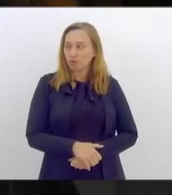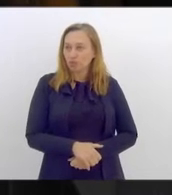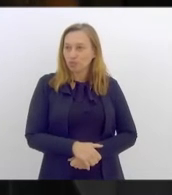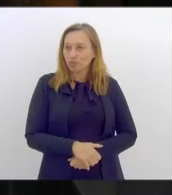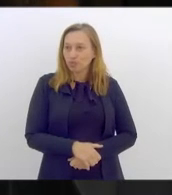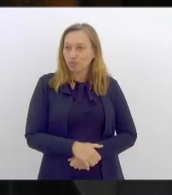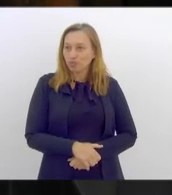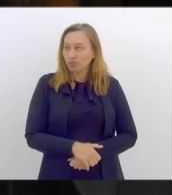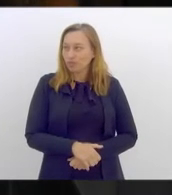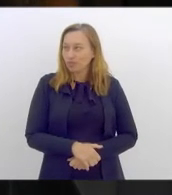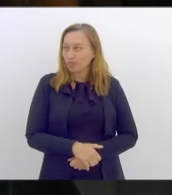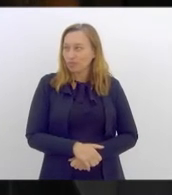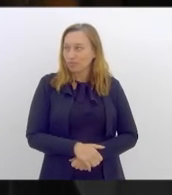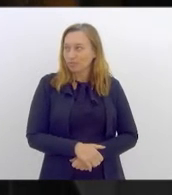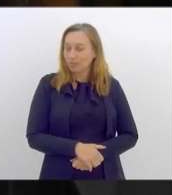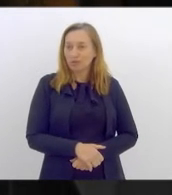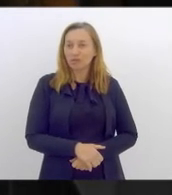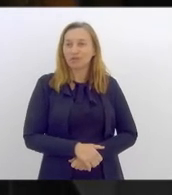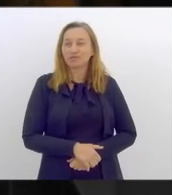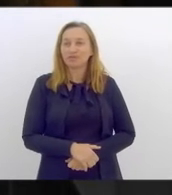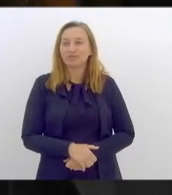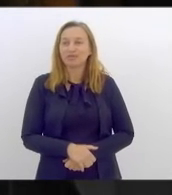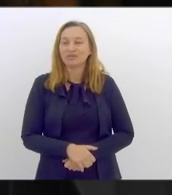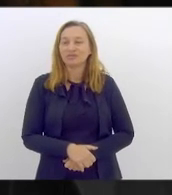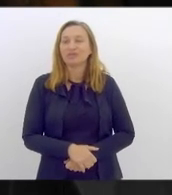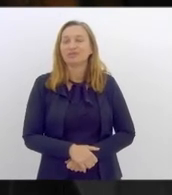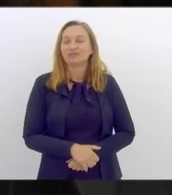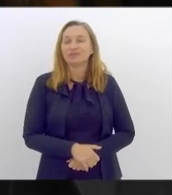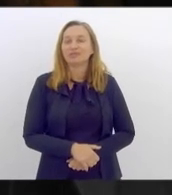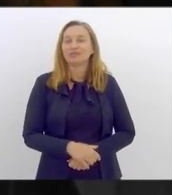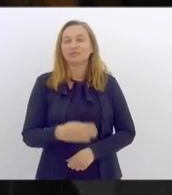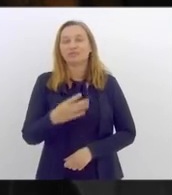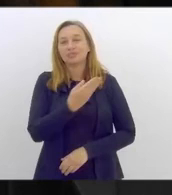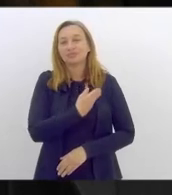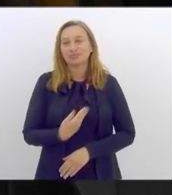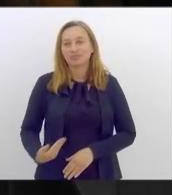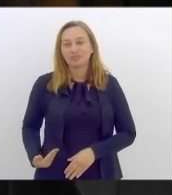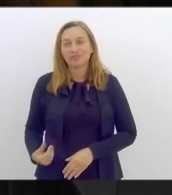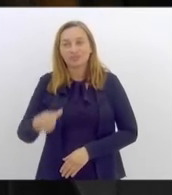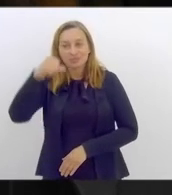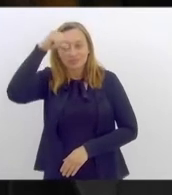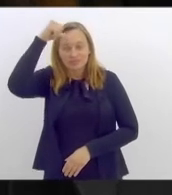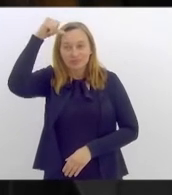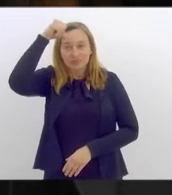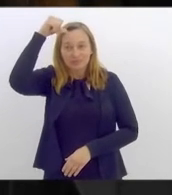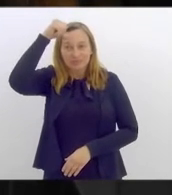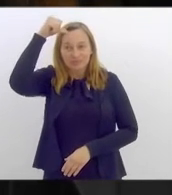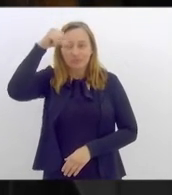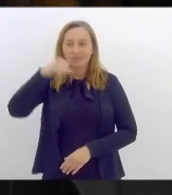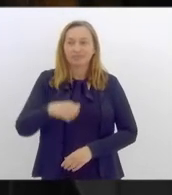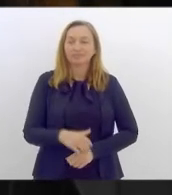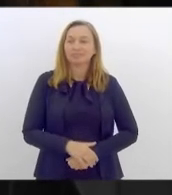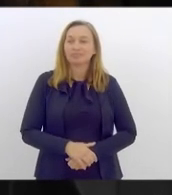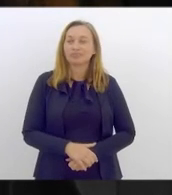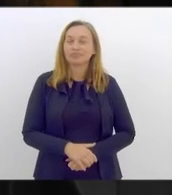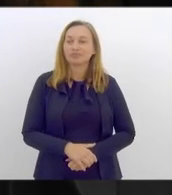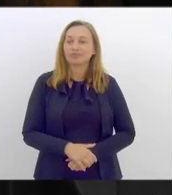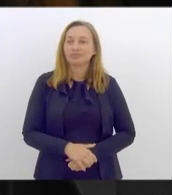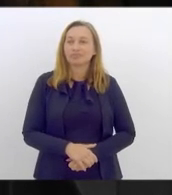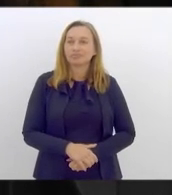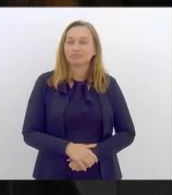o subsídio que o governador Cláudio Castro deu para